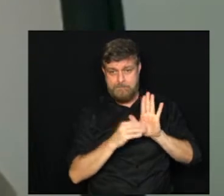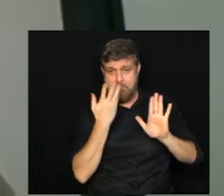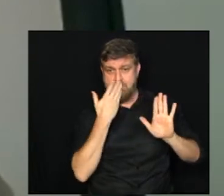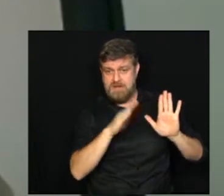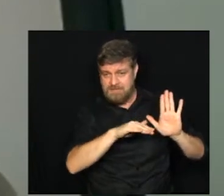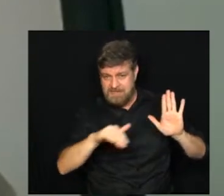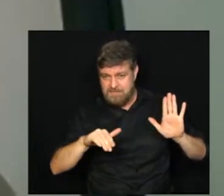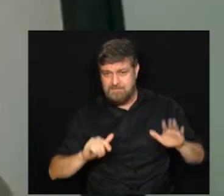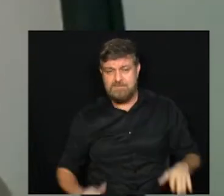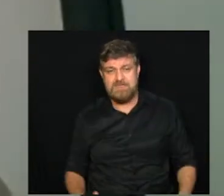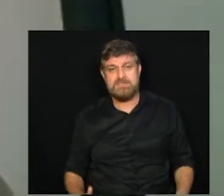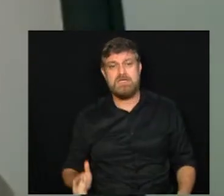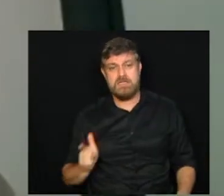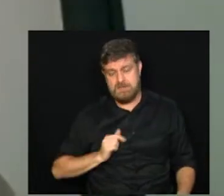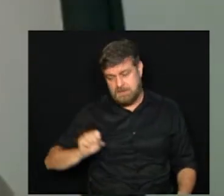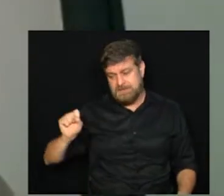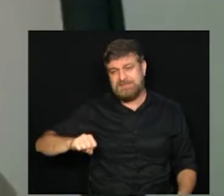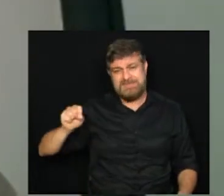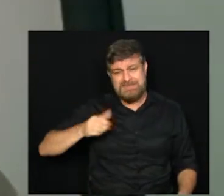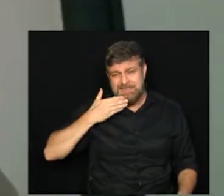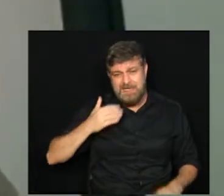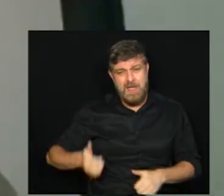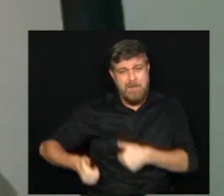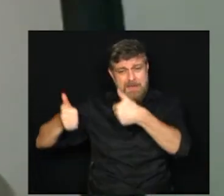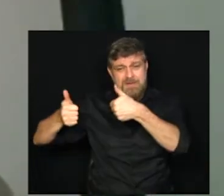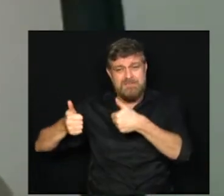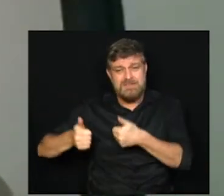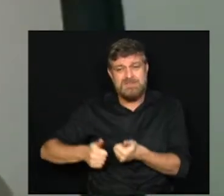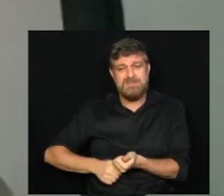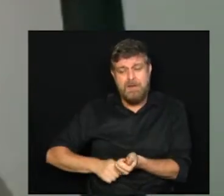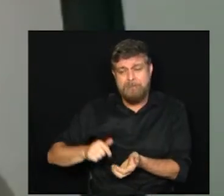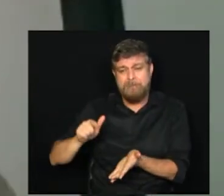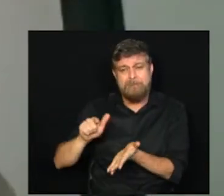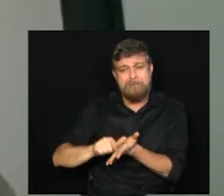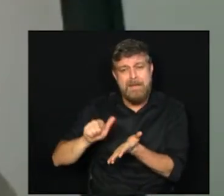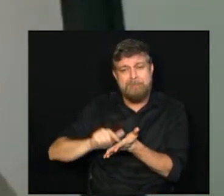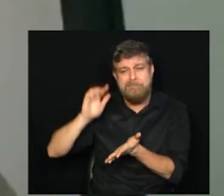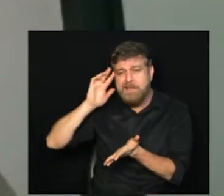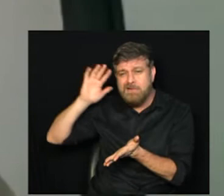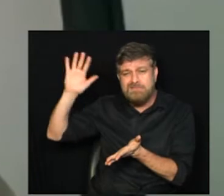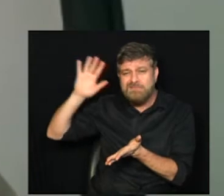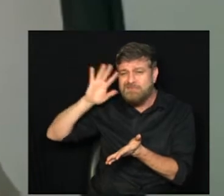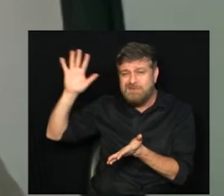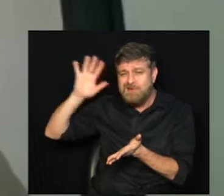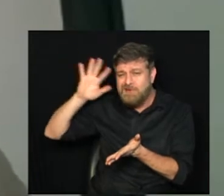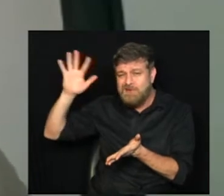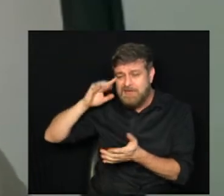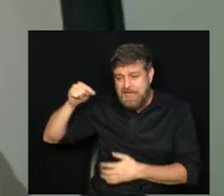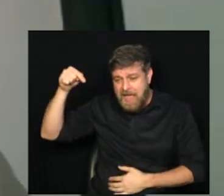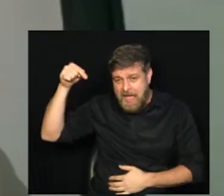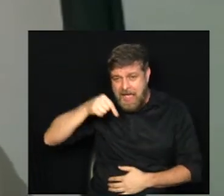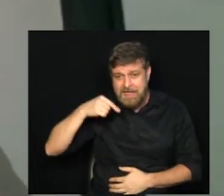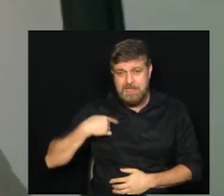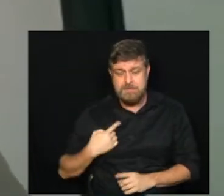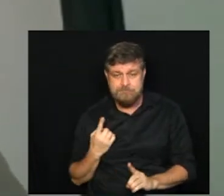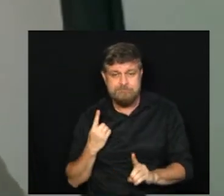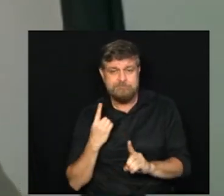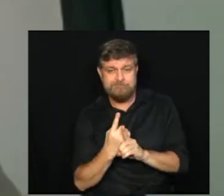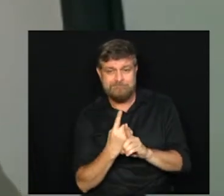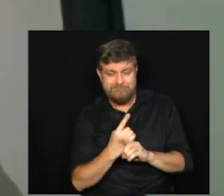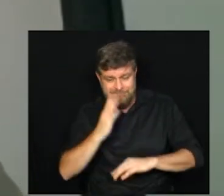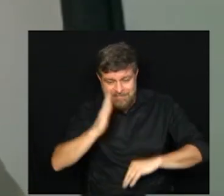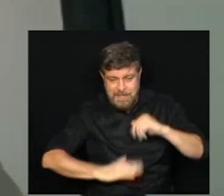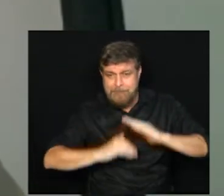Infância, da Primeira Infância, mas ela fica no papel. E aqui é um encontro onde a gente pode fazer a